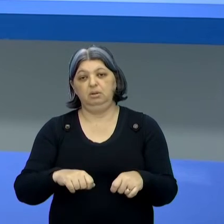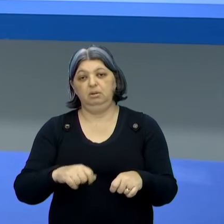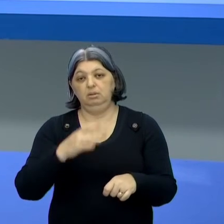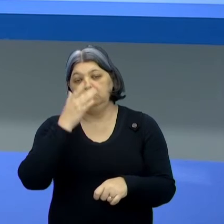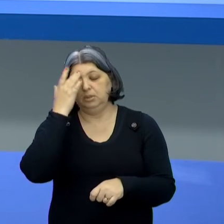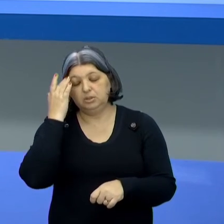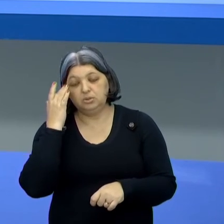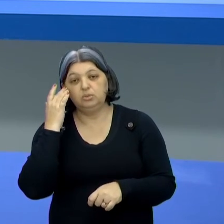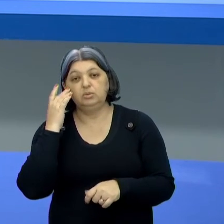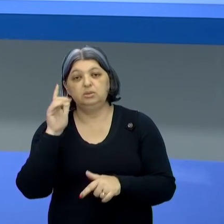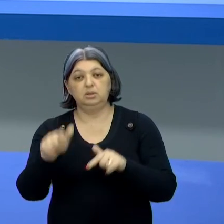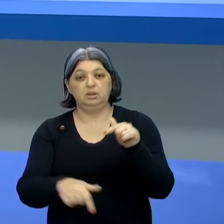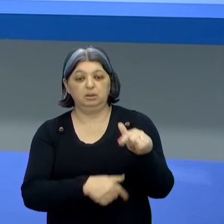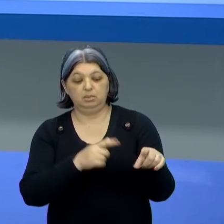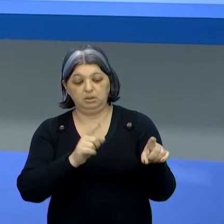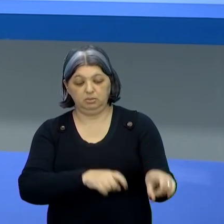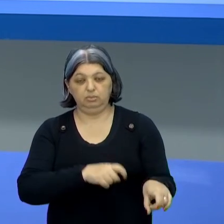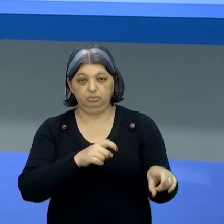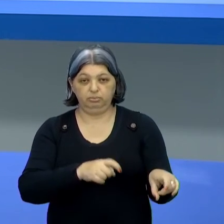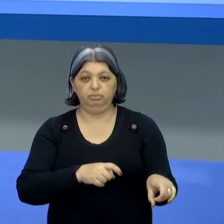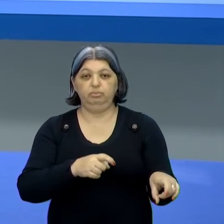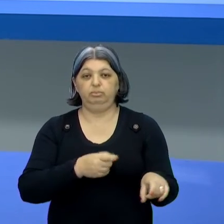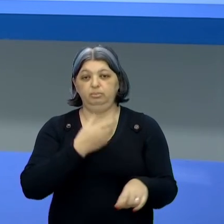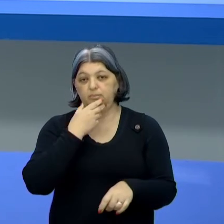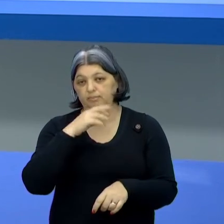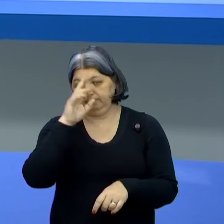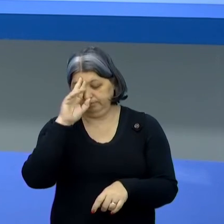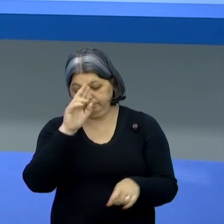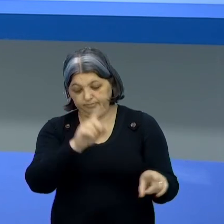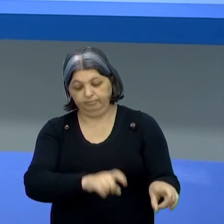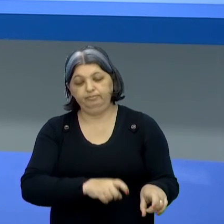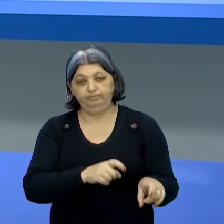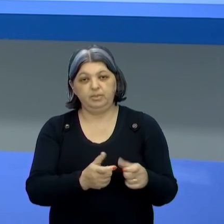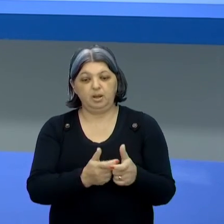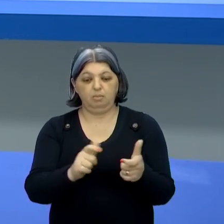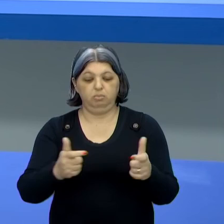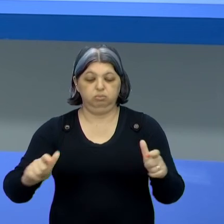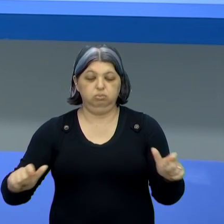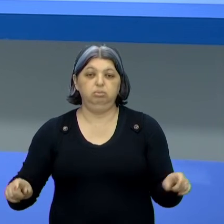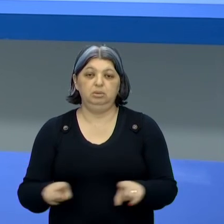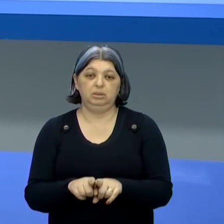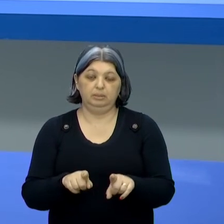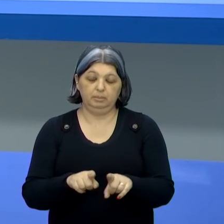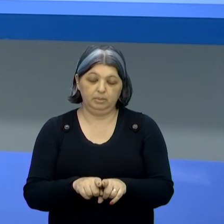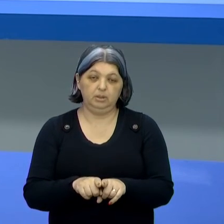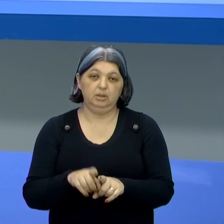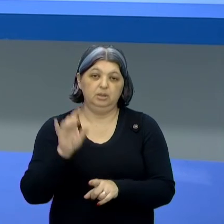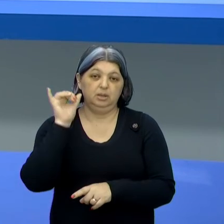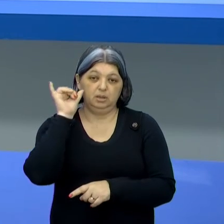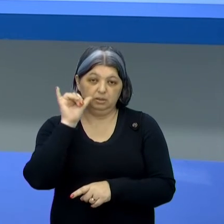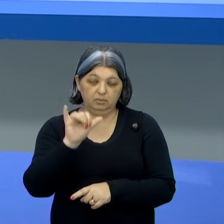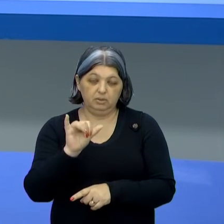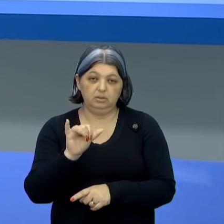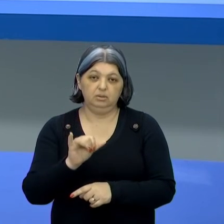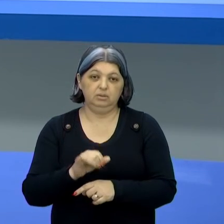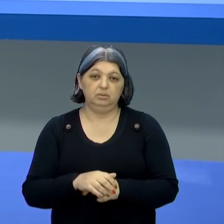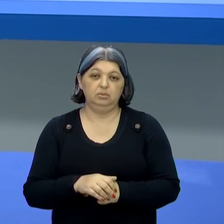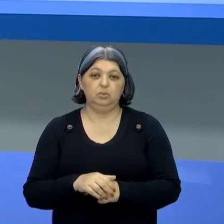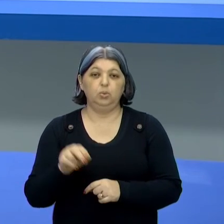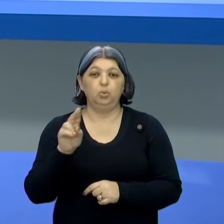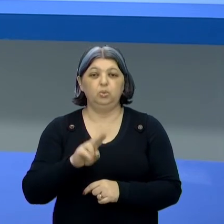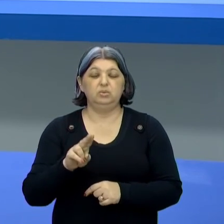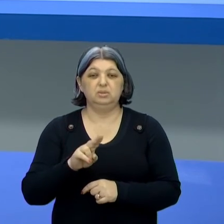aí implementando em propriedades, né, extensas, né, combates de praga utilizando